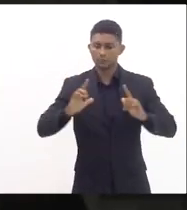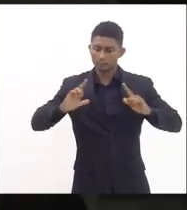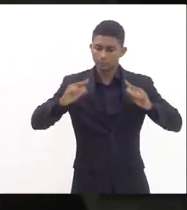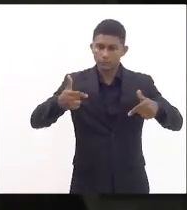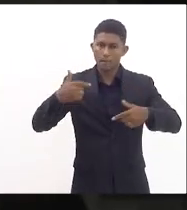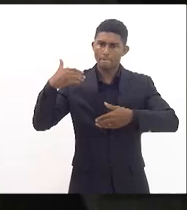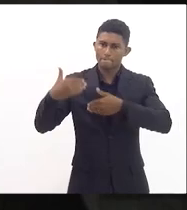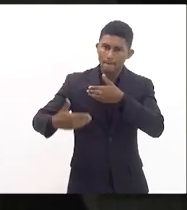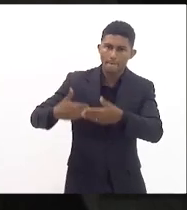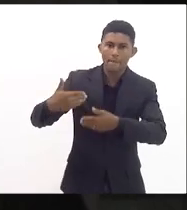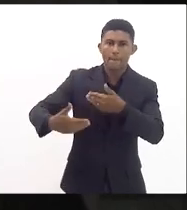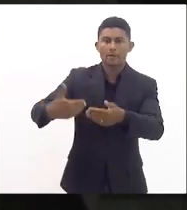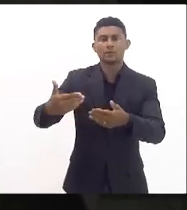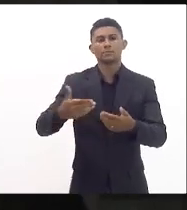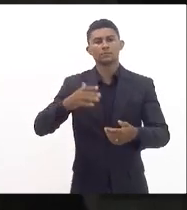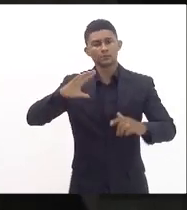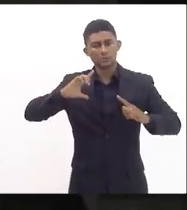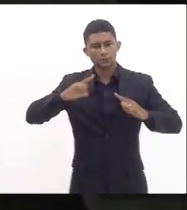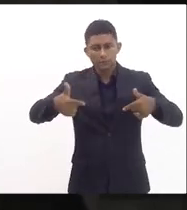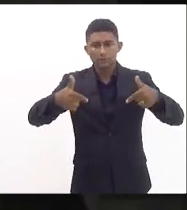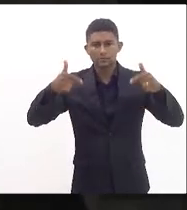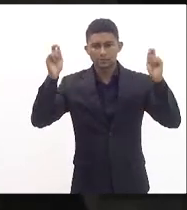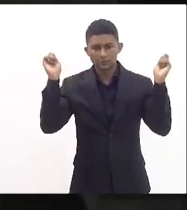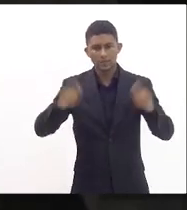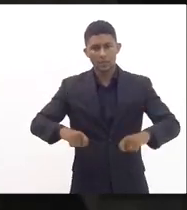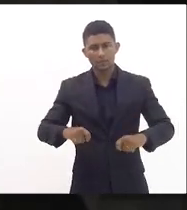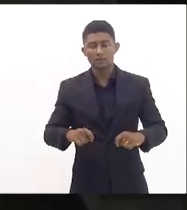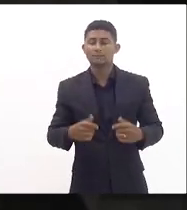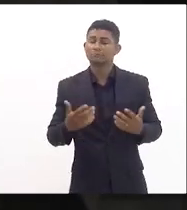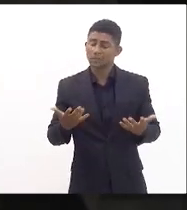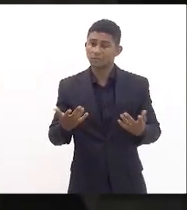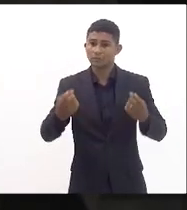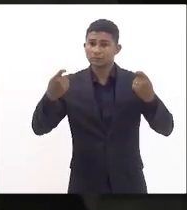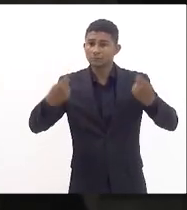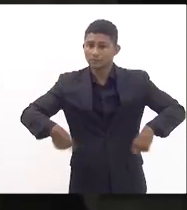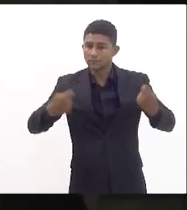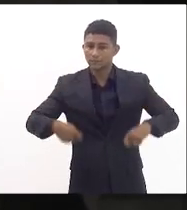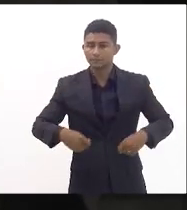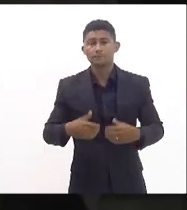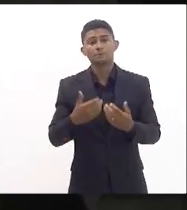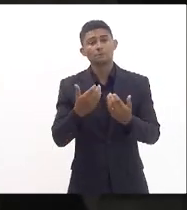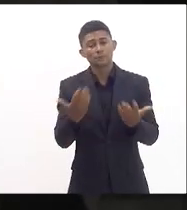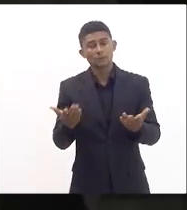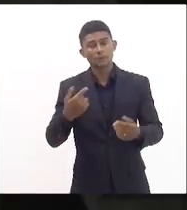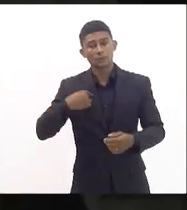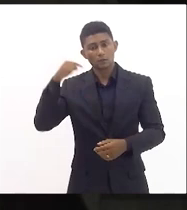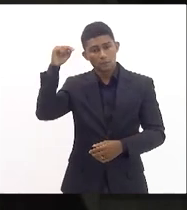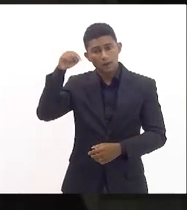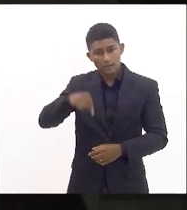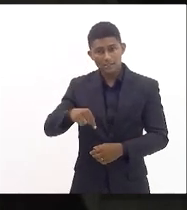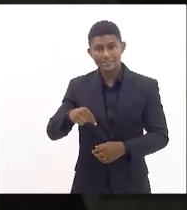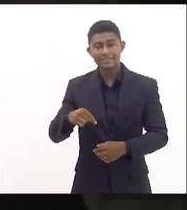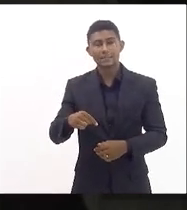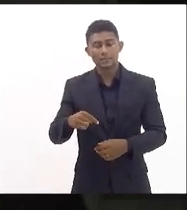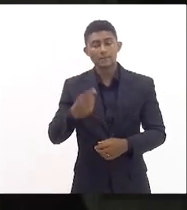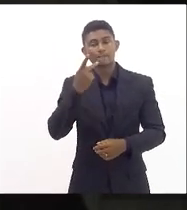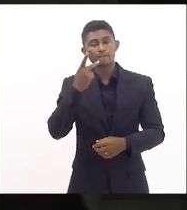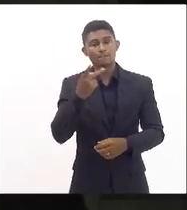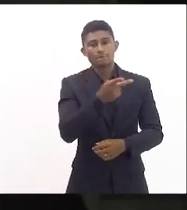continuada. Com ação continuada. Então, eu queria deixar aqui a minha